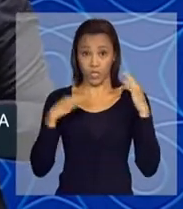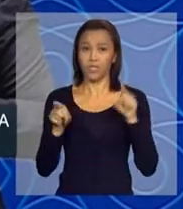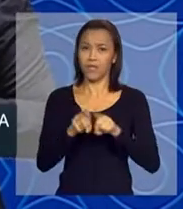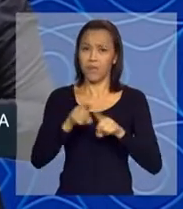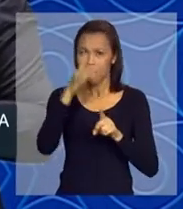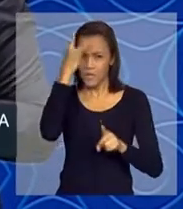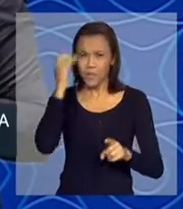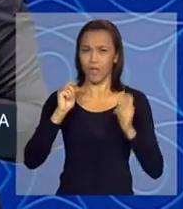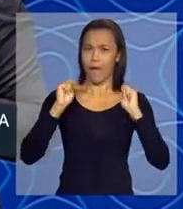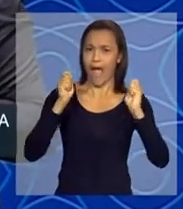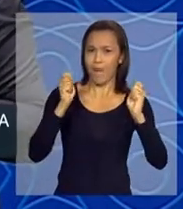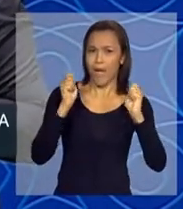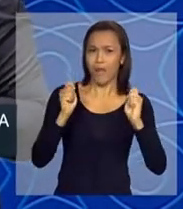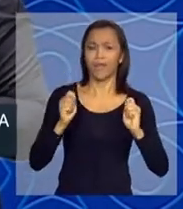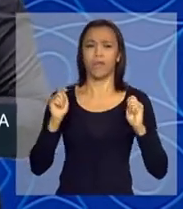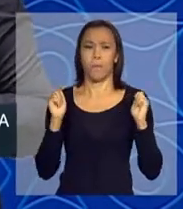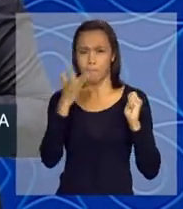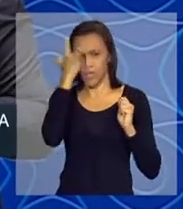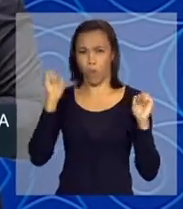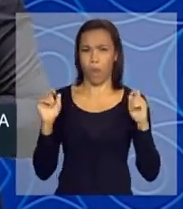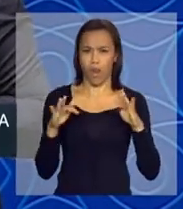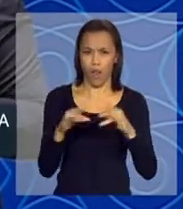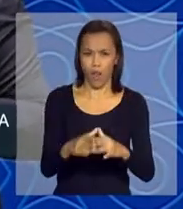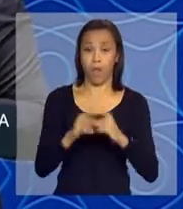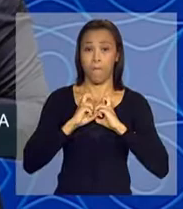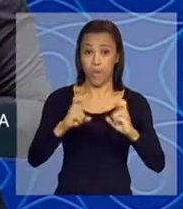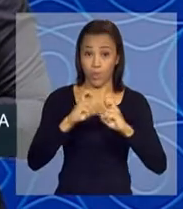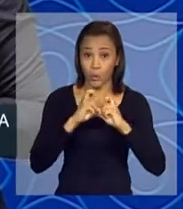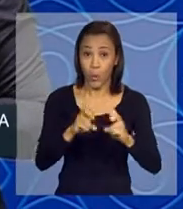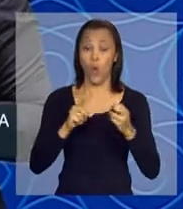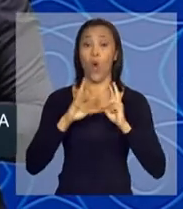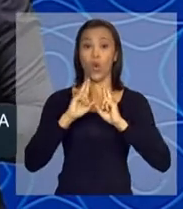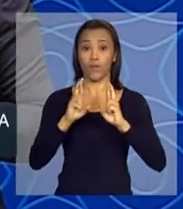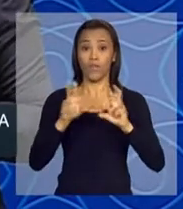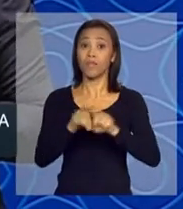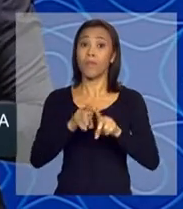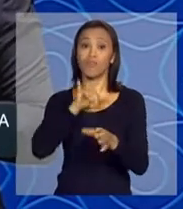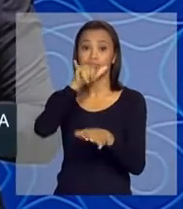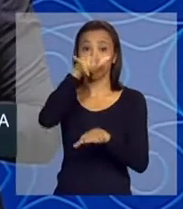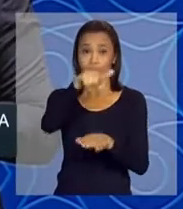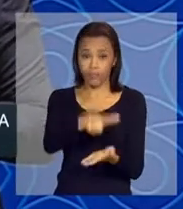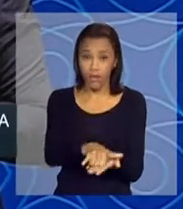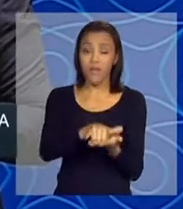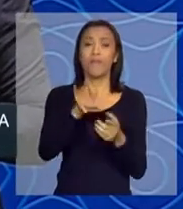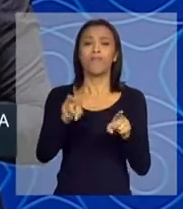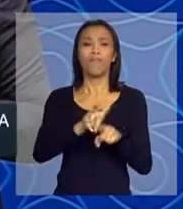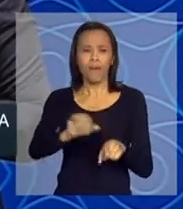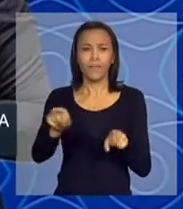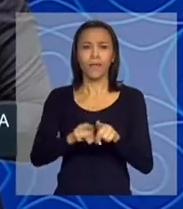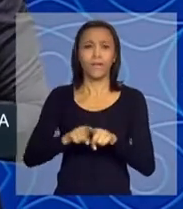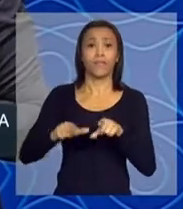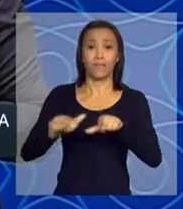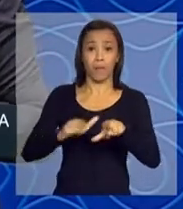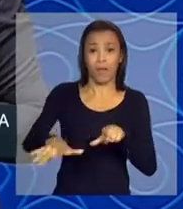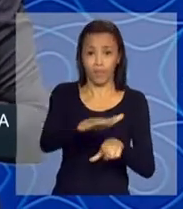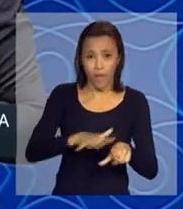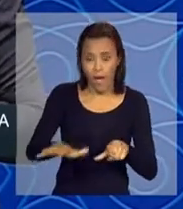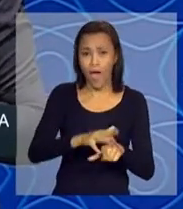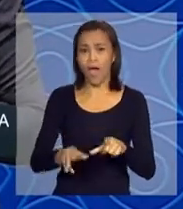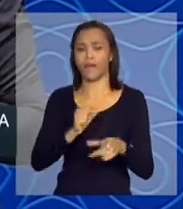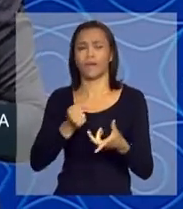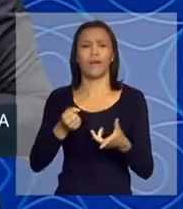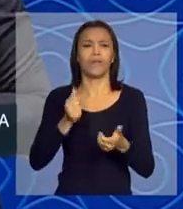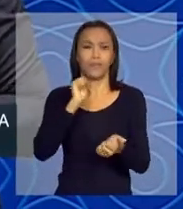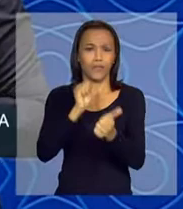torcedores em áreas de grande fluxo como metrô rodoviárias e aeroportos e vão atuar também em setores de transporte